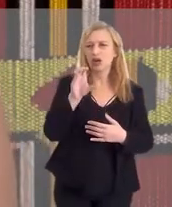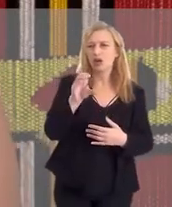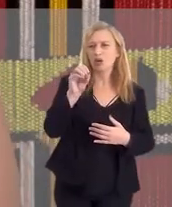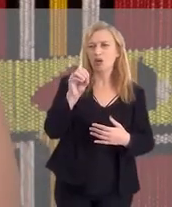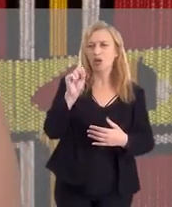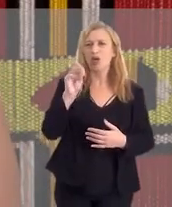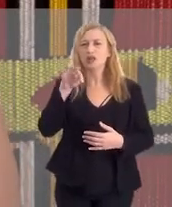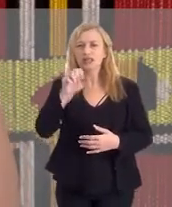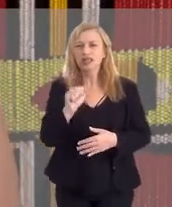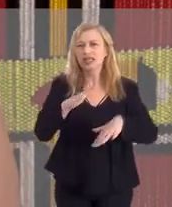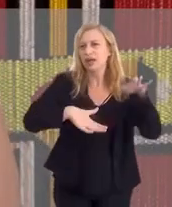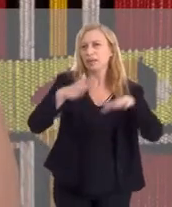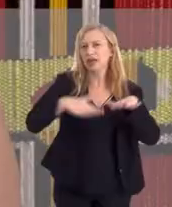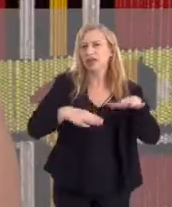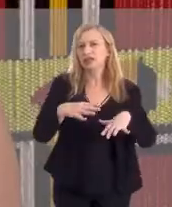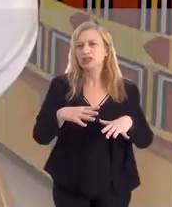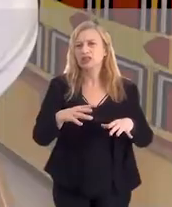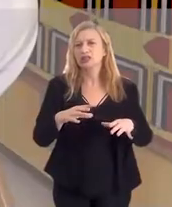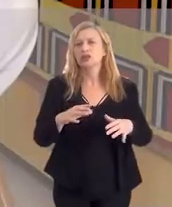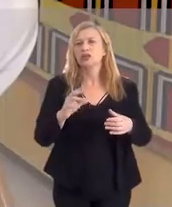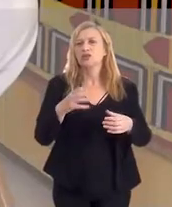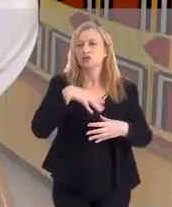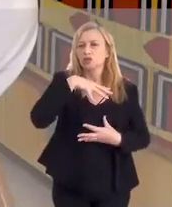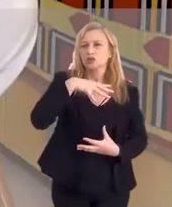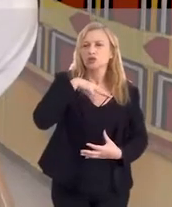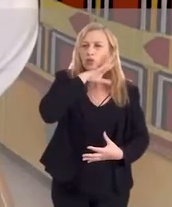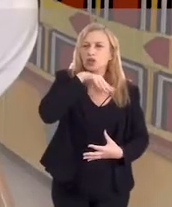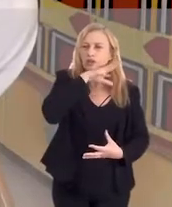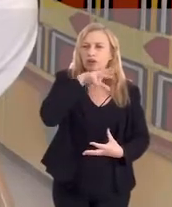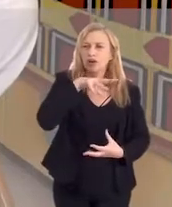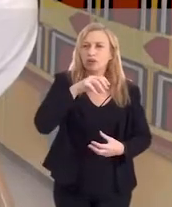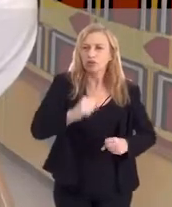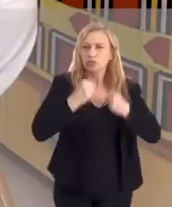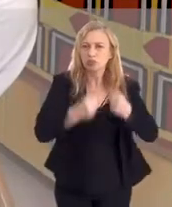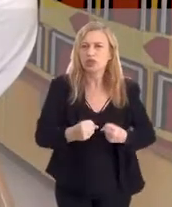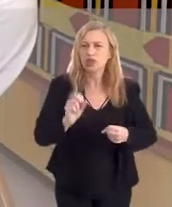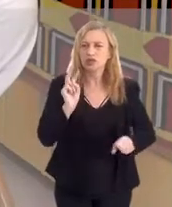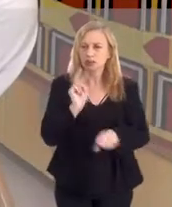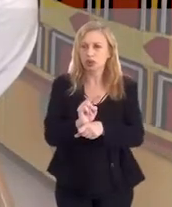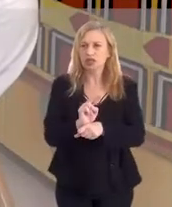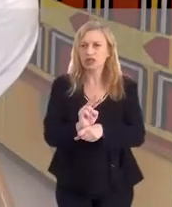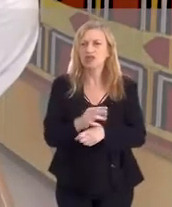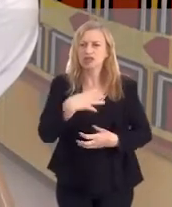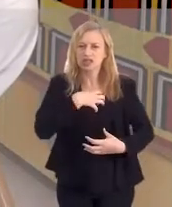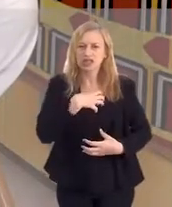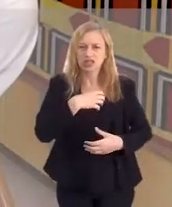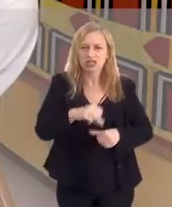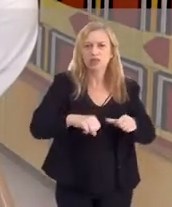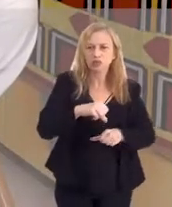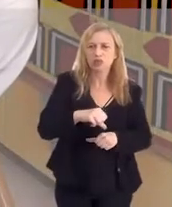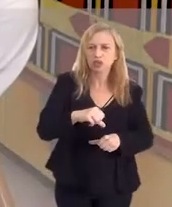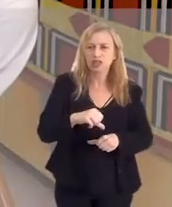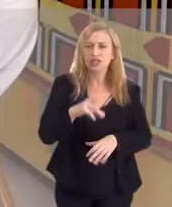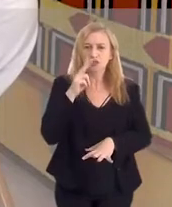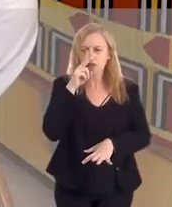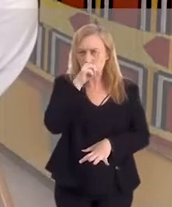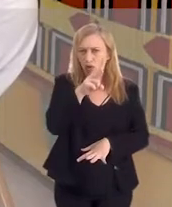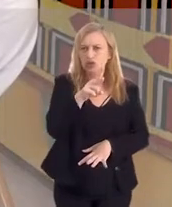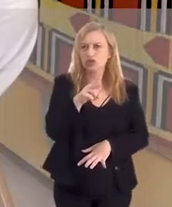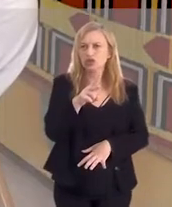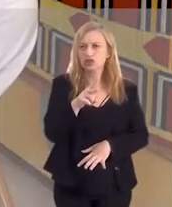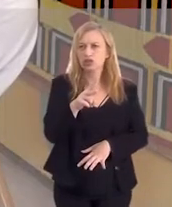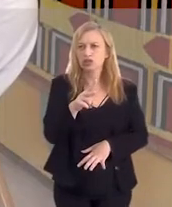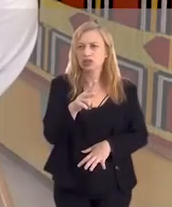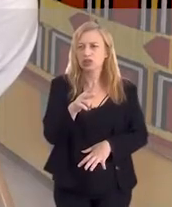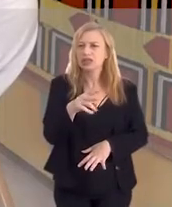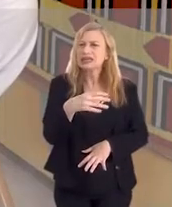dependendo do seu animal de proteção, né? Digamos assim, o seu animal de poder, né? Então você sente essa mudança climática muito